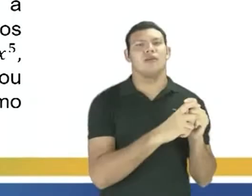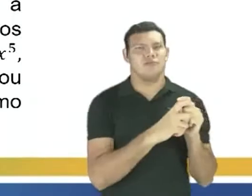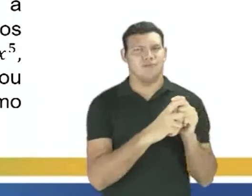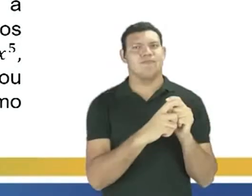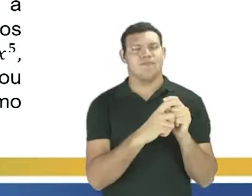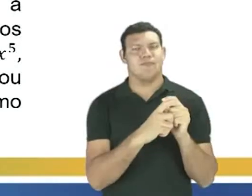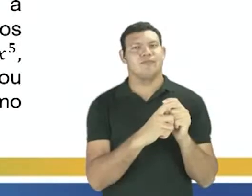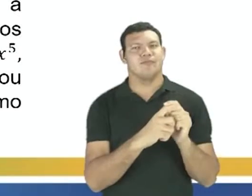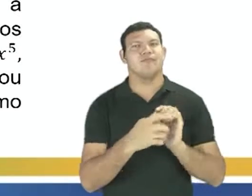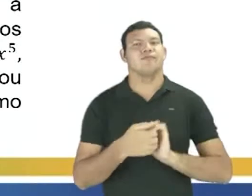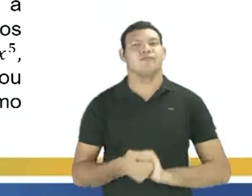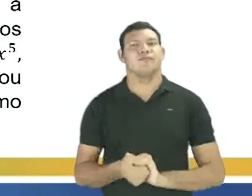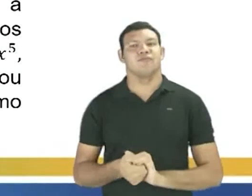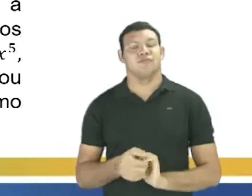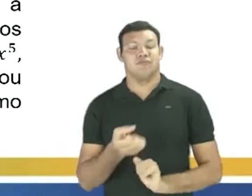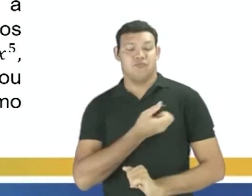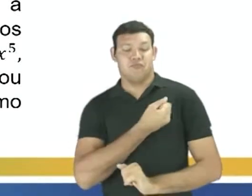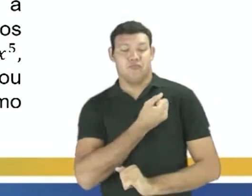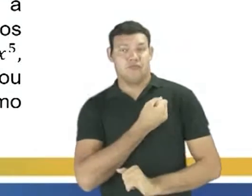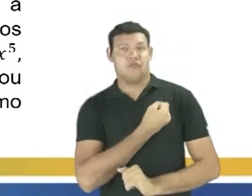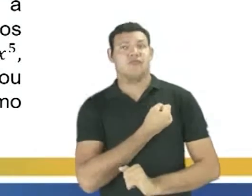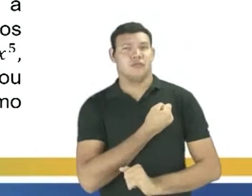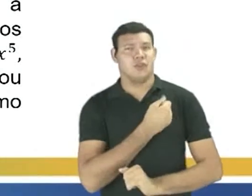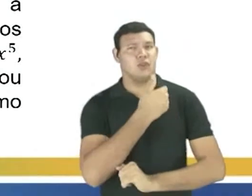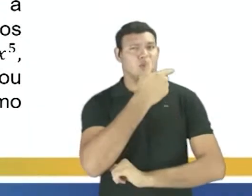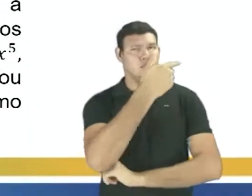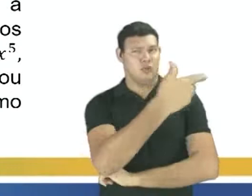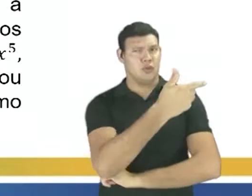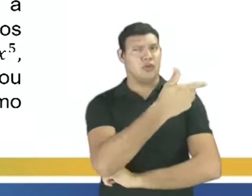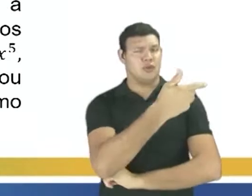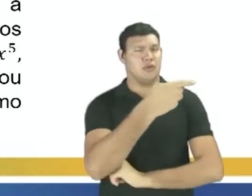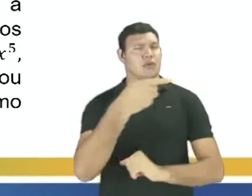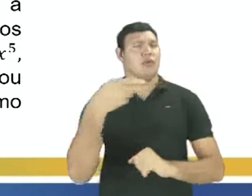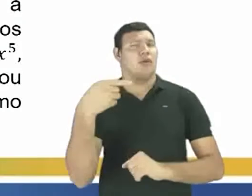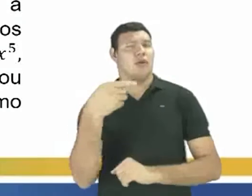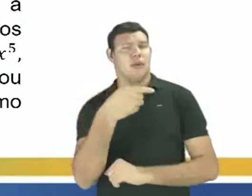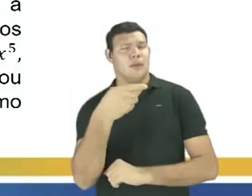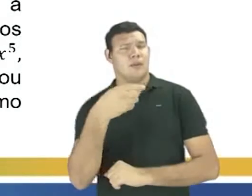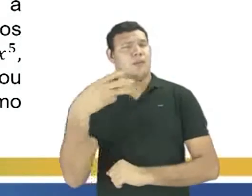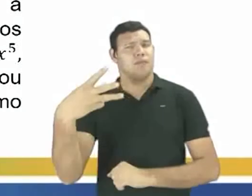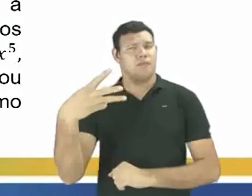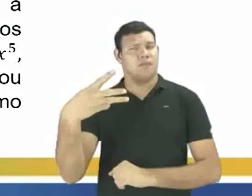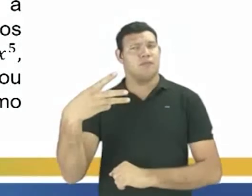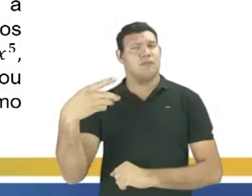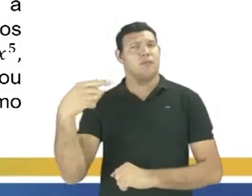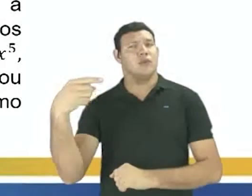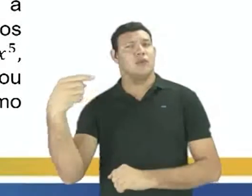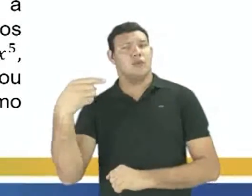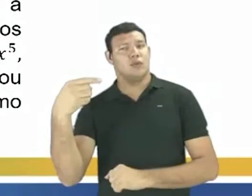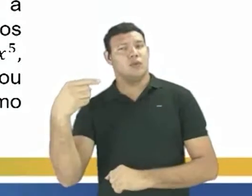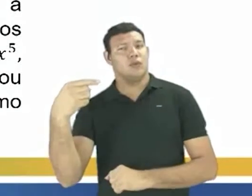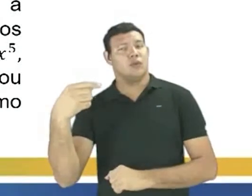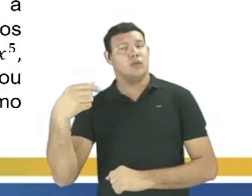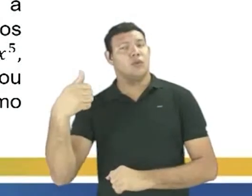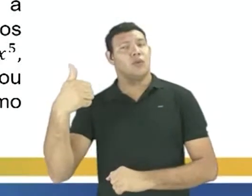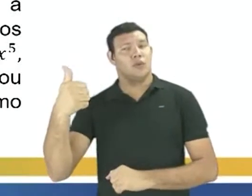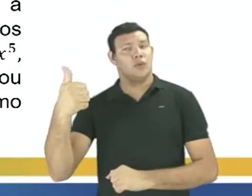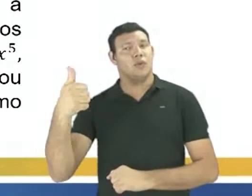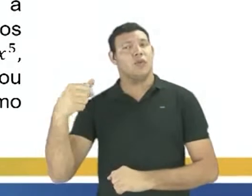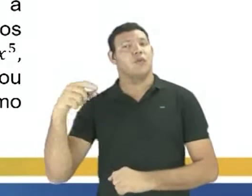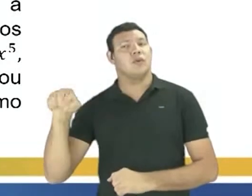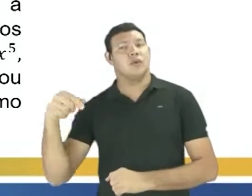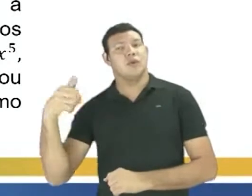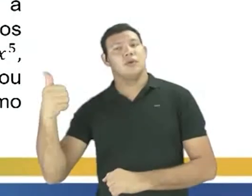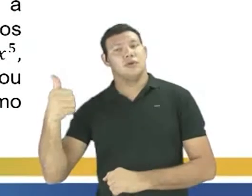um polinômio no qual os números 2, o menos 3, o 1, o menos 1, o 4 e o menos